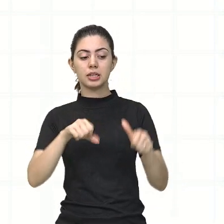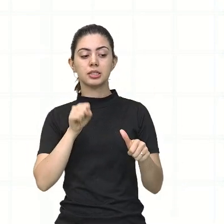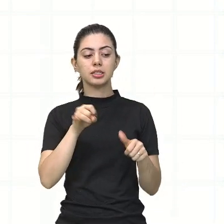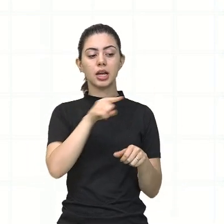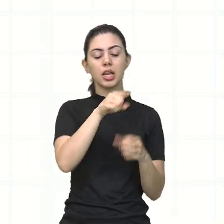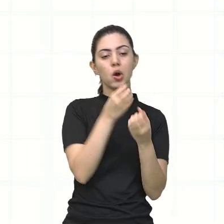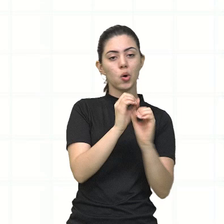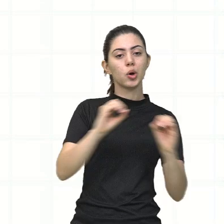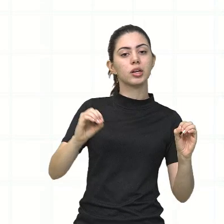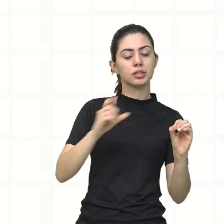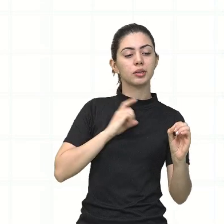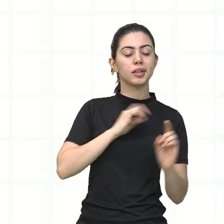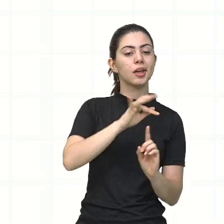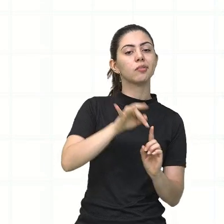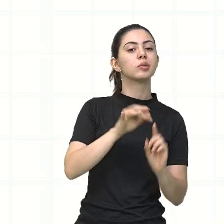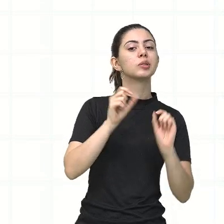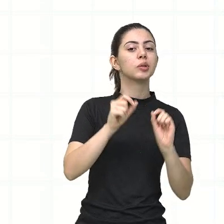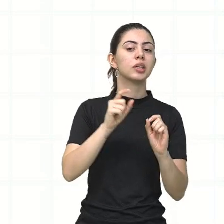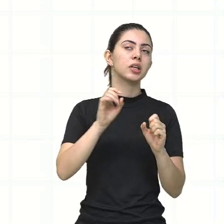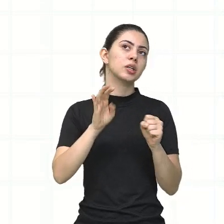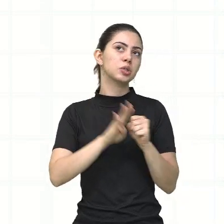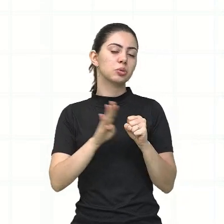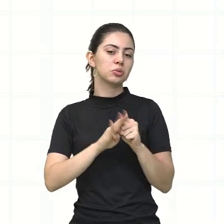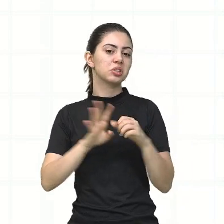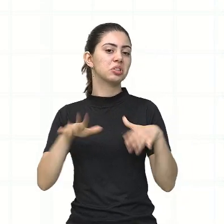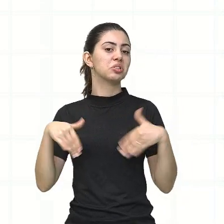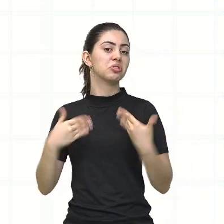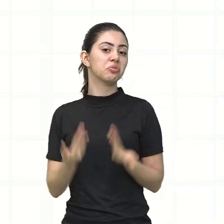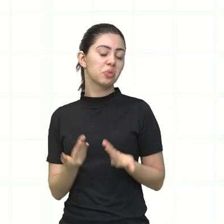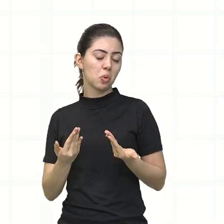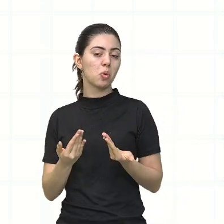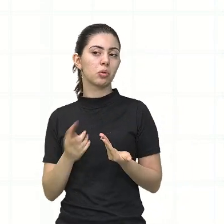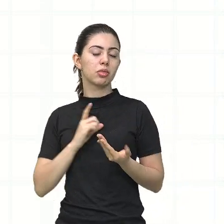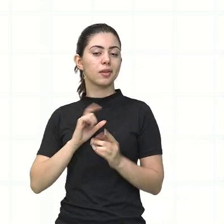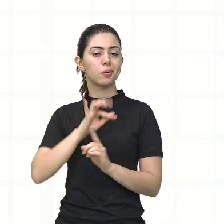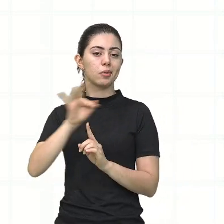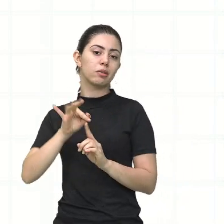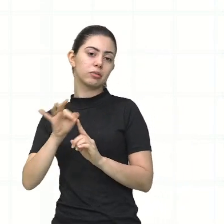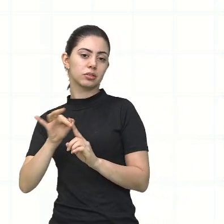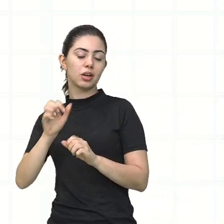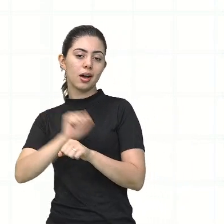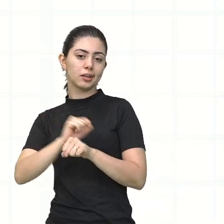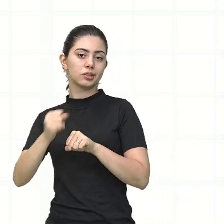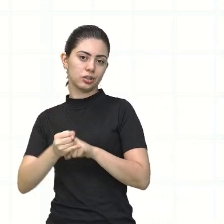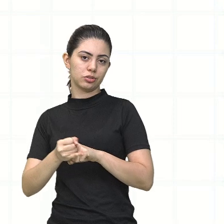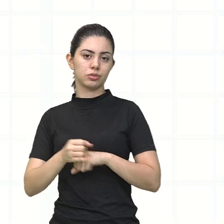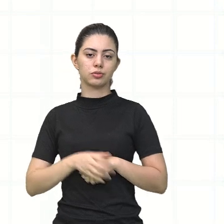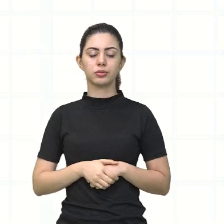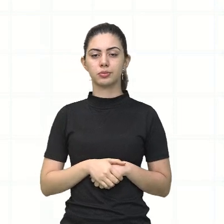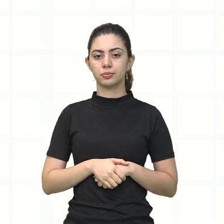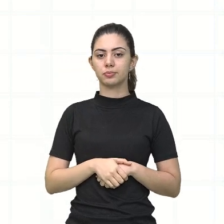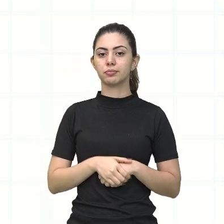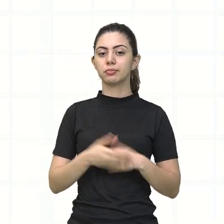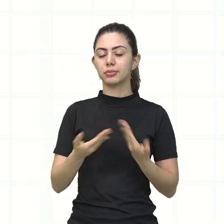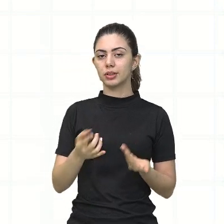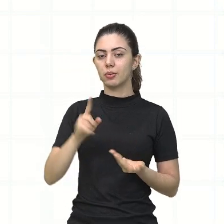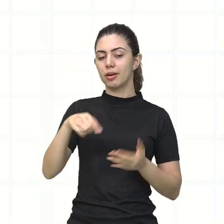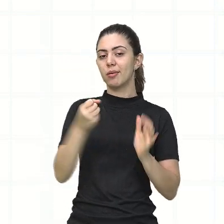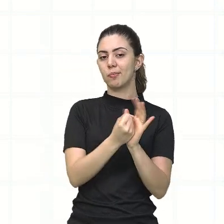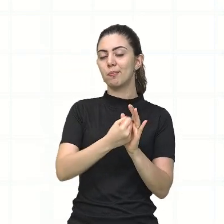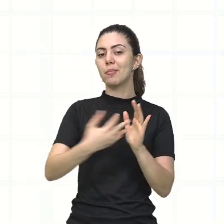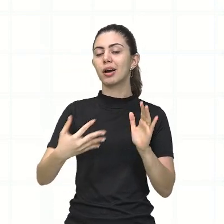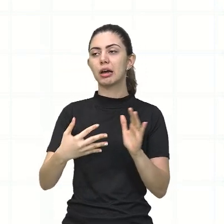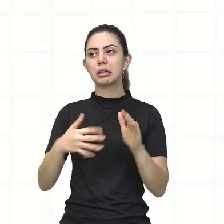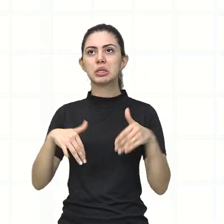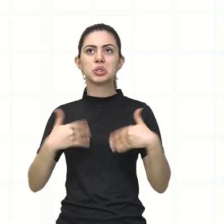cumprindo a função de um substantivo ou se ela está cumprindo a função de um adjetivo, se é uma característica ou